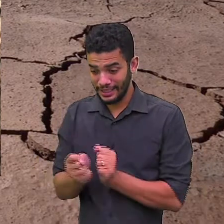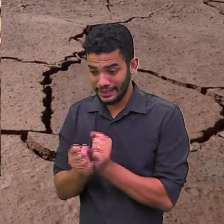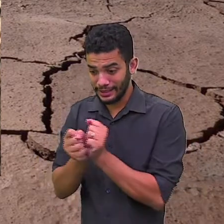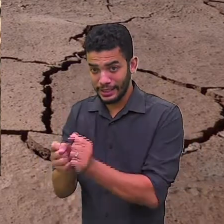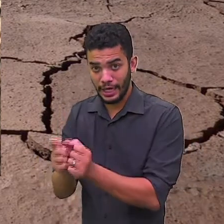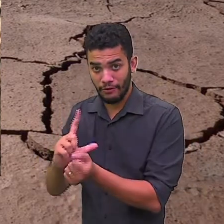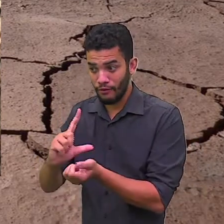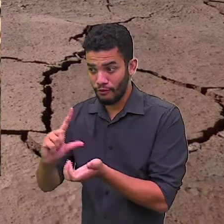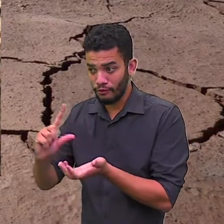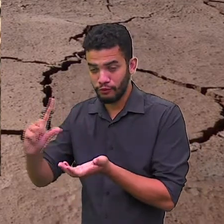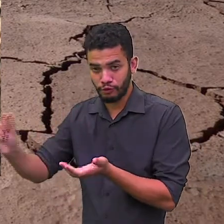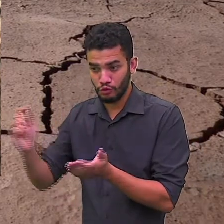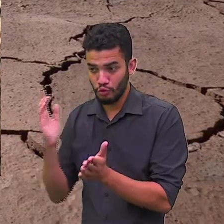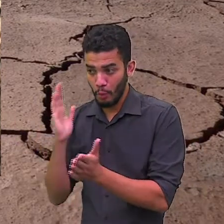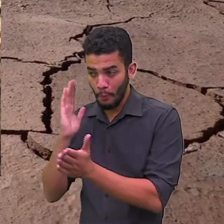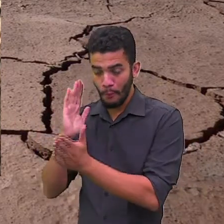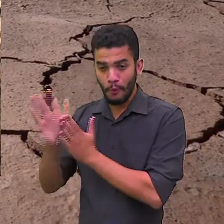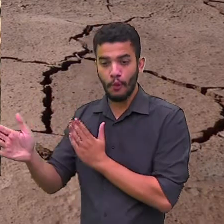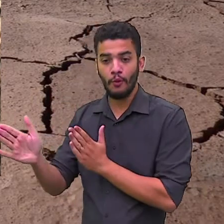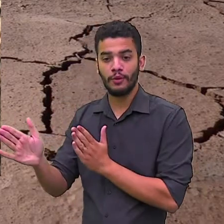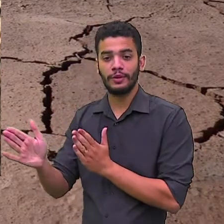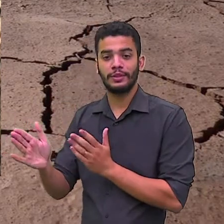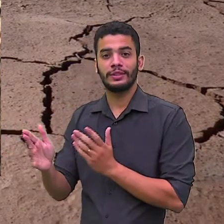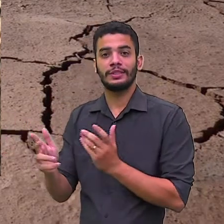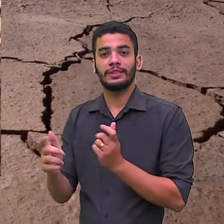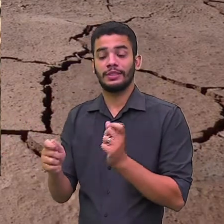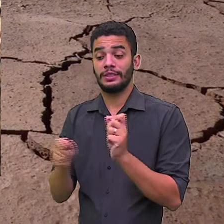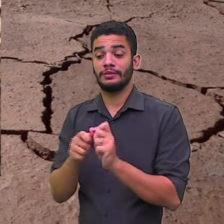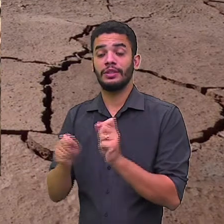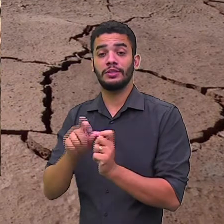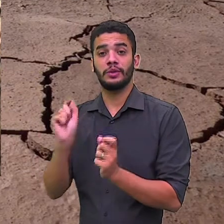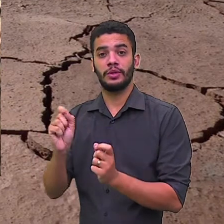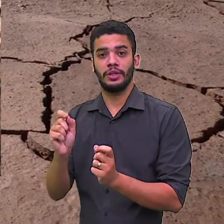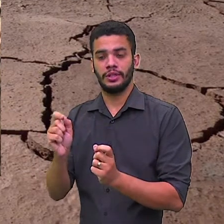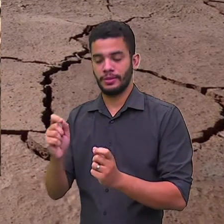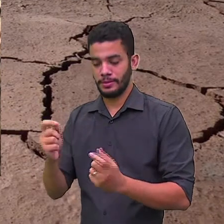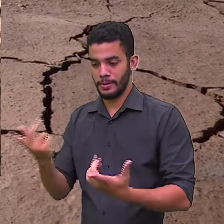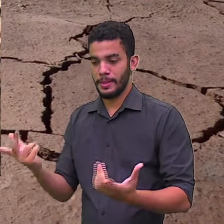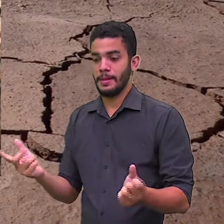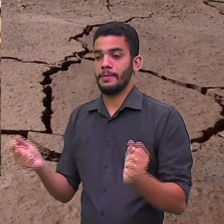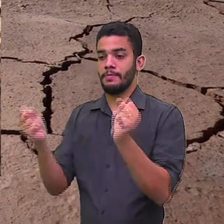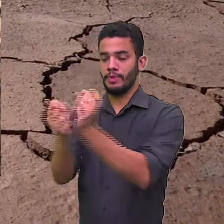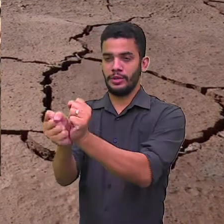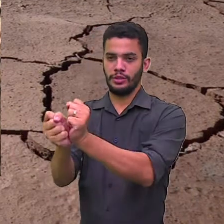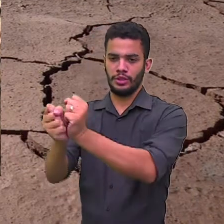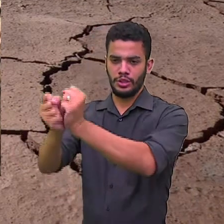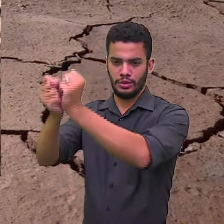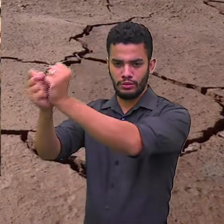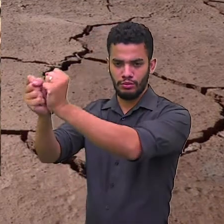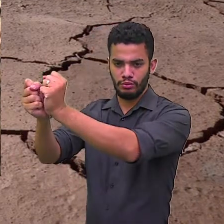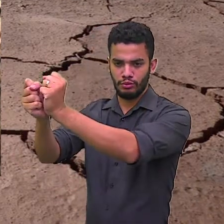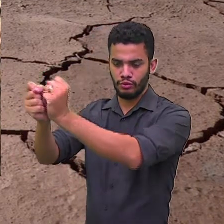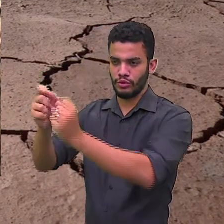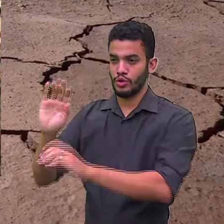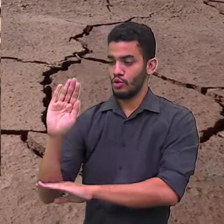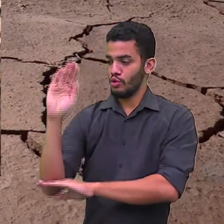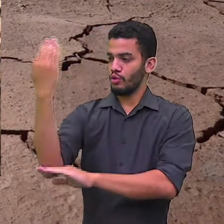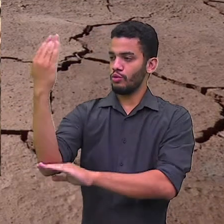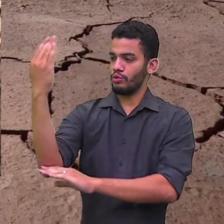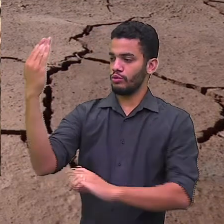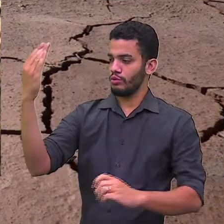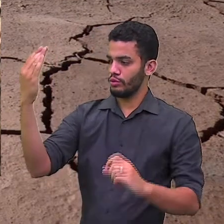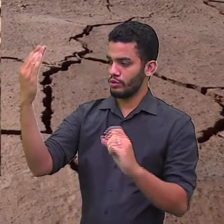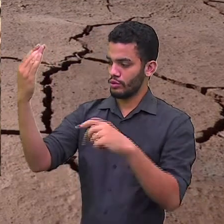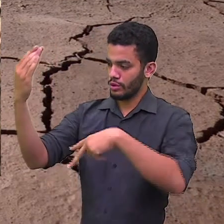300 ou mais chibatadas, o suficiente para levar um ser humano à